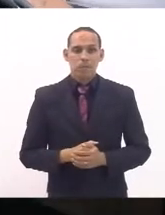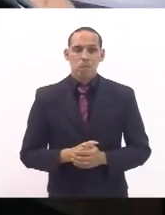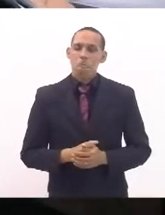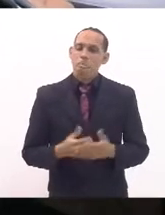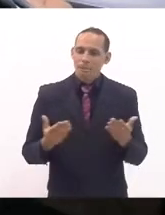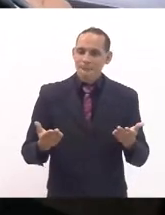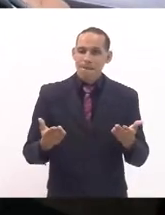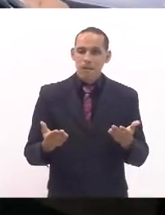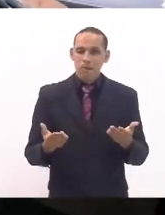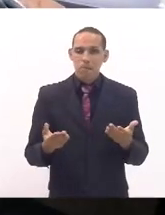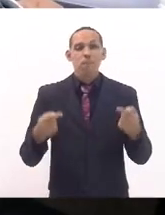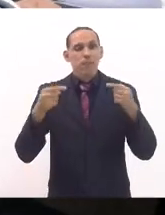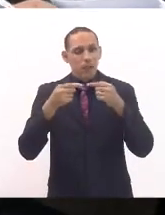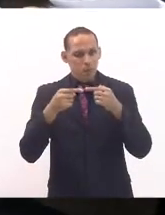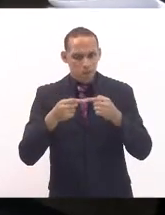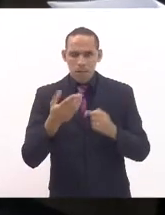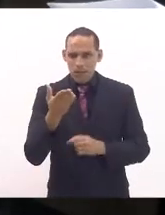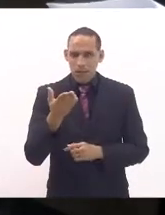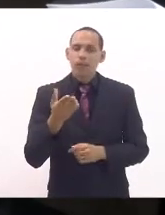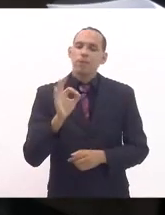Nesses casos, né? Sim,